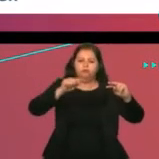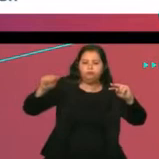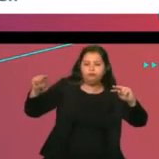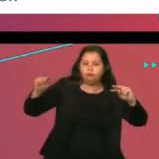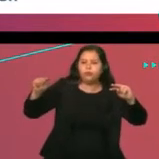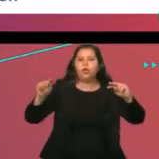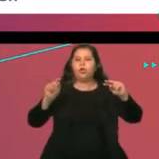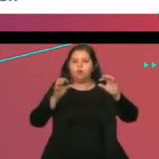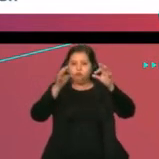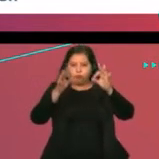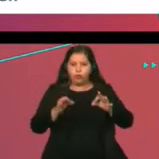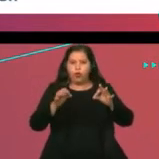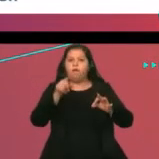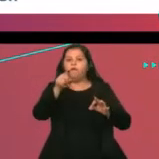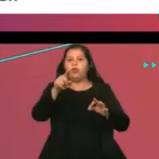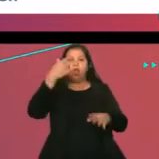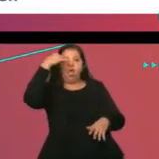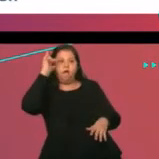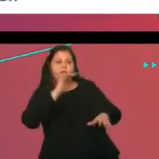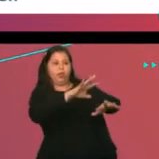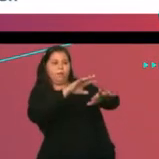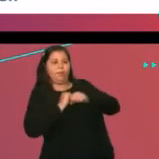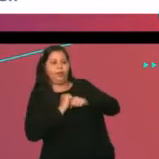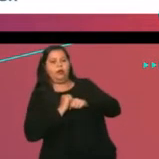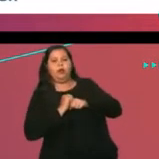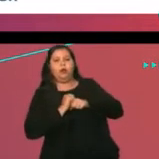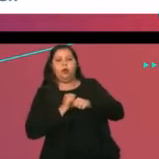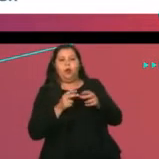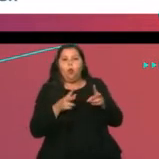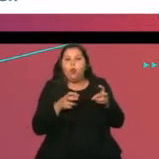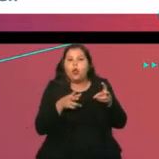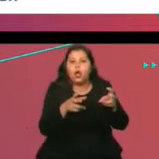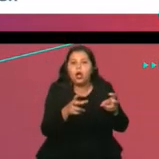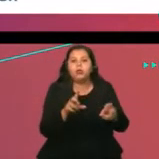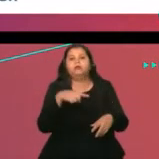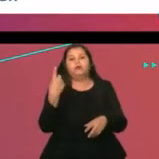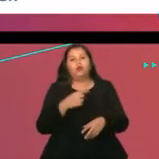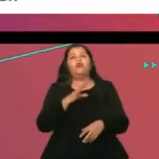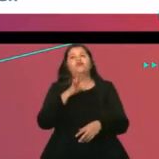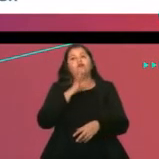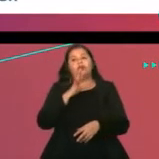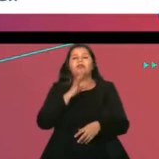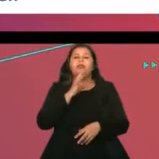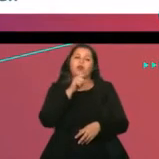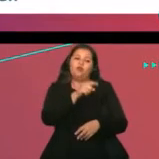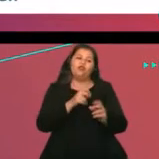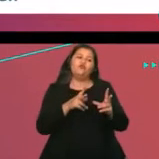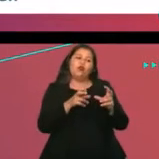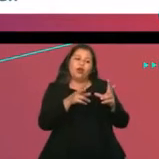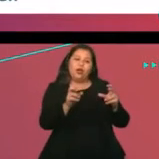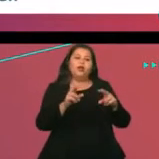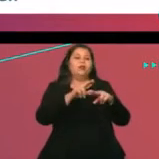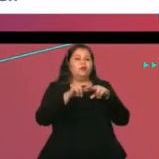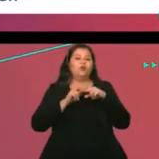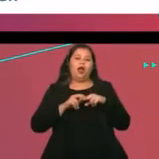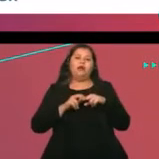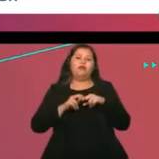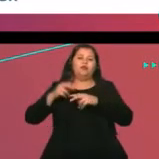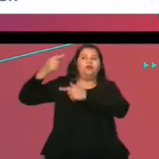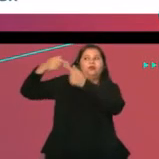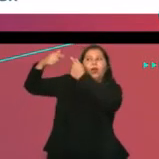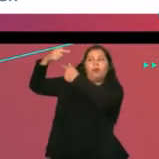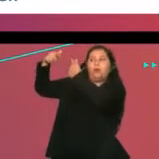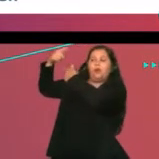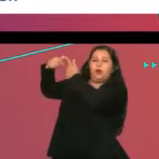sabe que o câncer é é em grande parte devido a epigenética fatores que você faz de risco de câncer